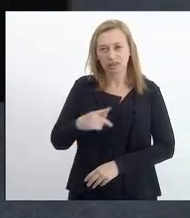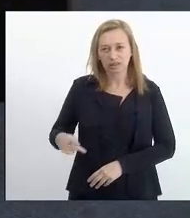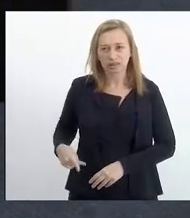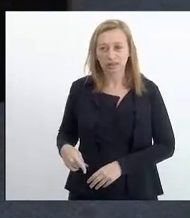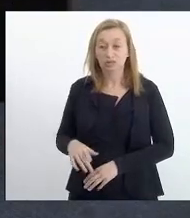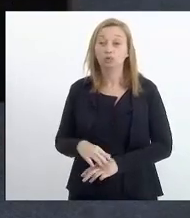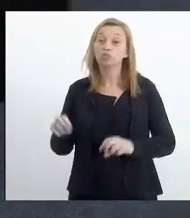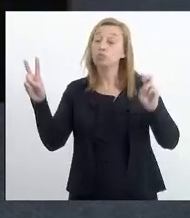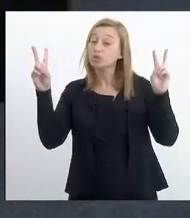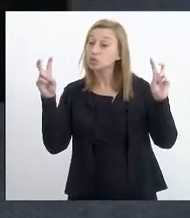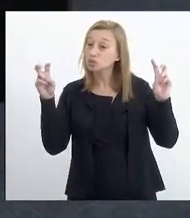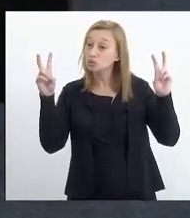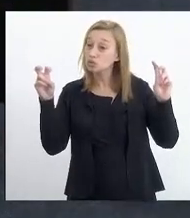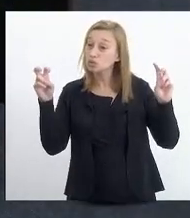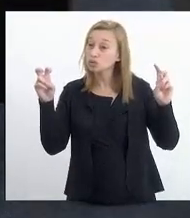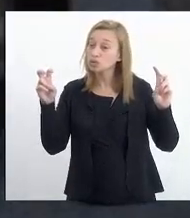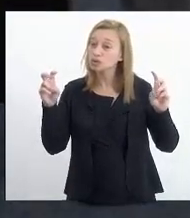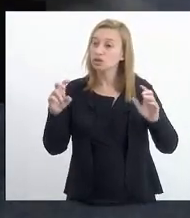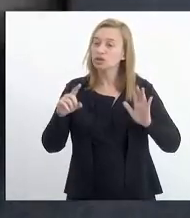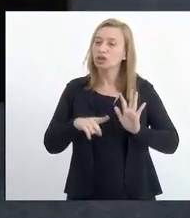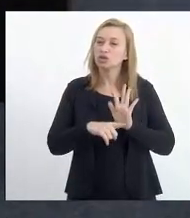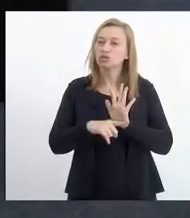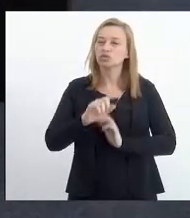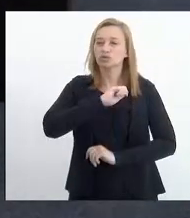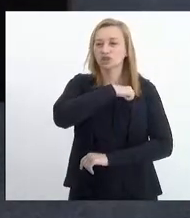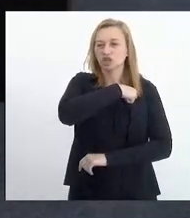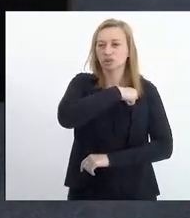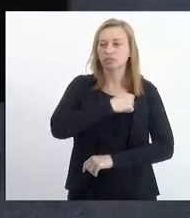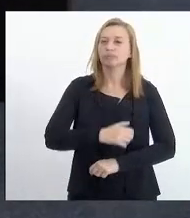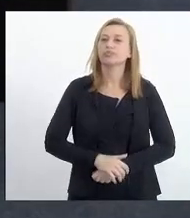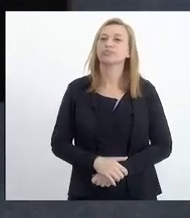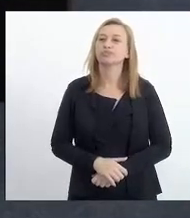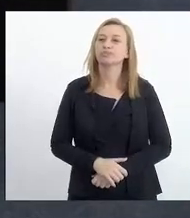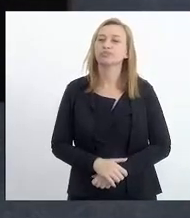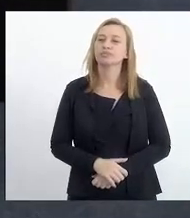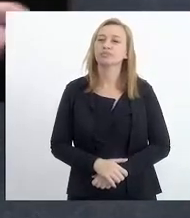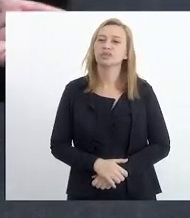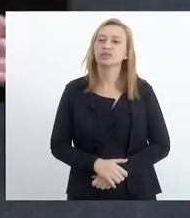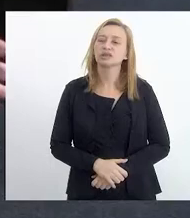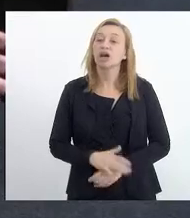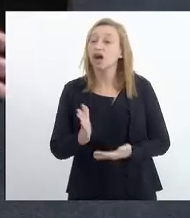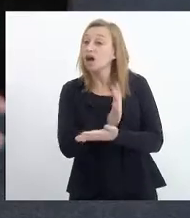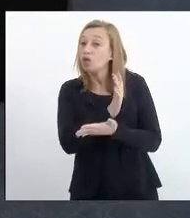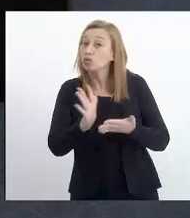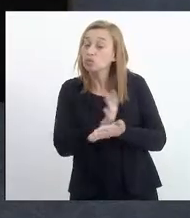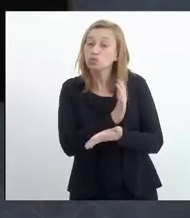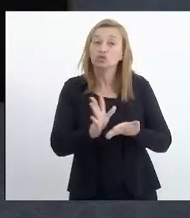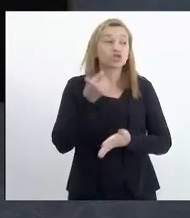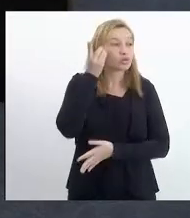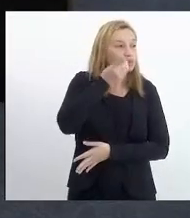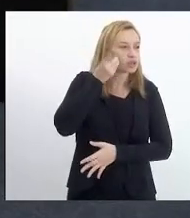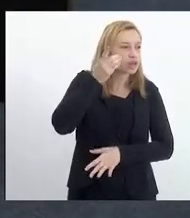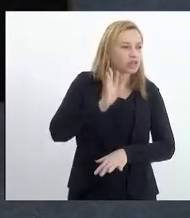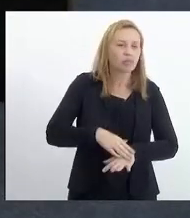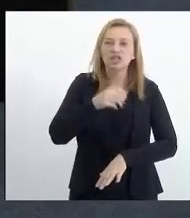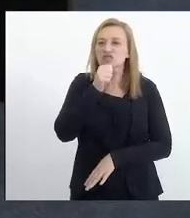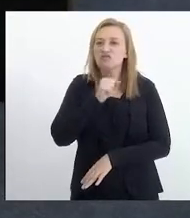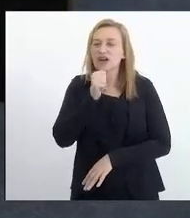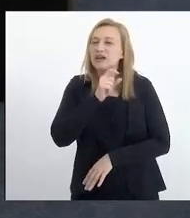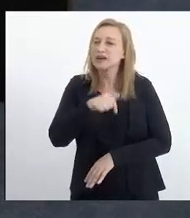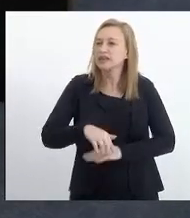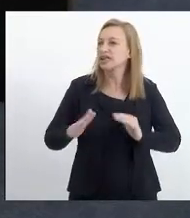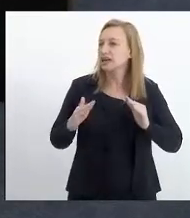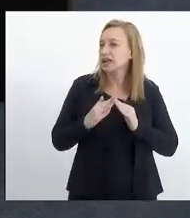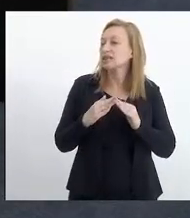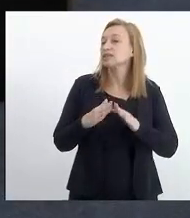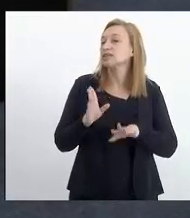presidente, sobre a questão do regime de recuperação fiscal. Alguns deputados que são mais velhos aqui na casa,